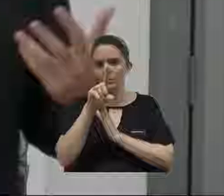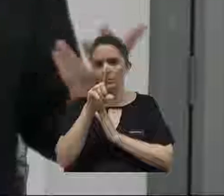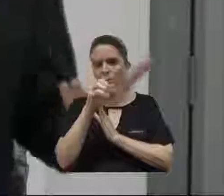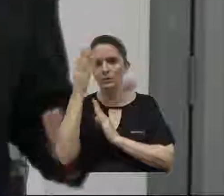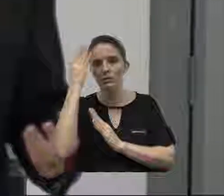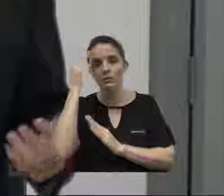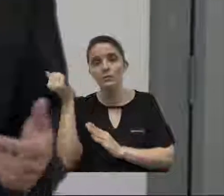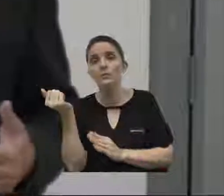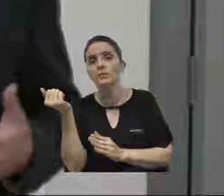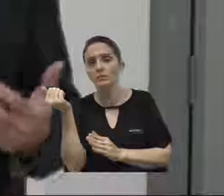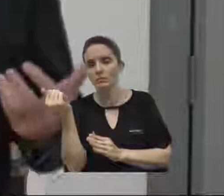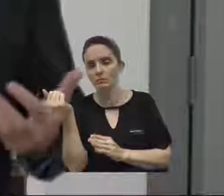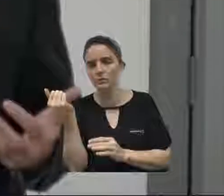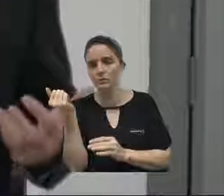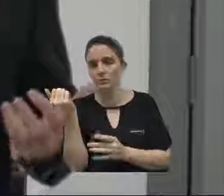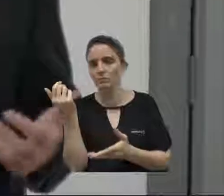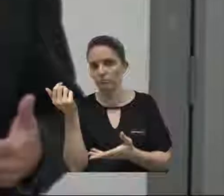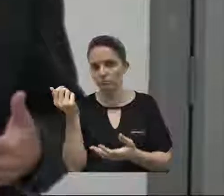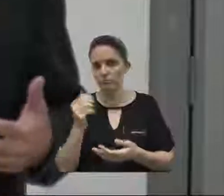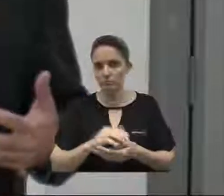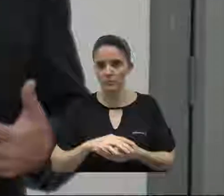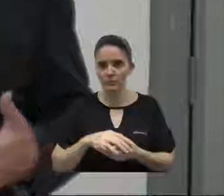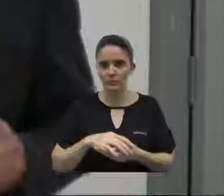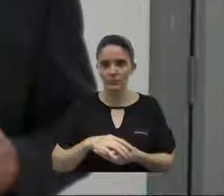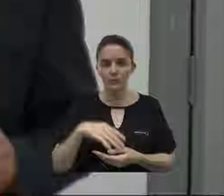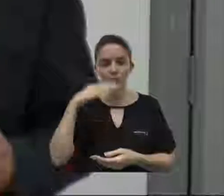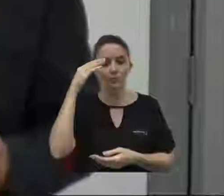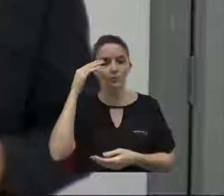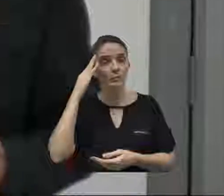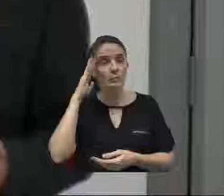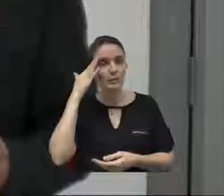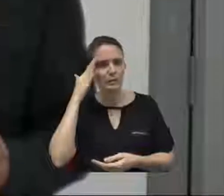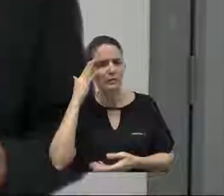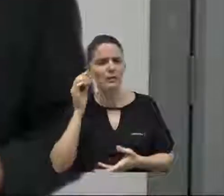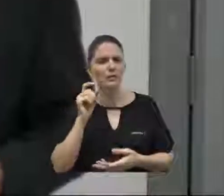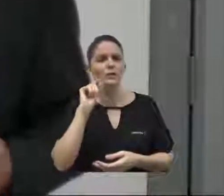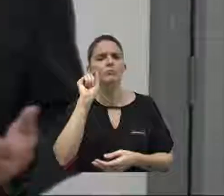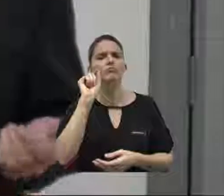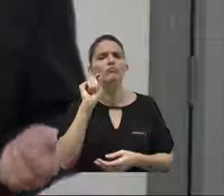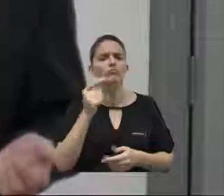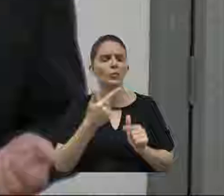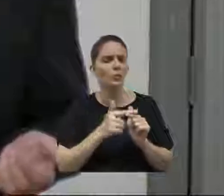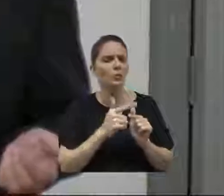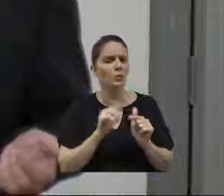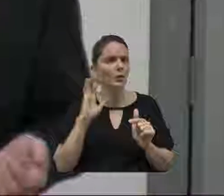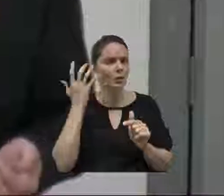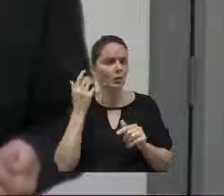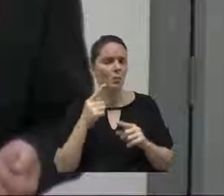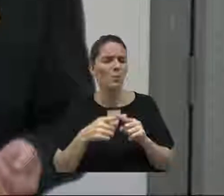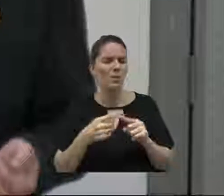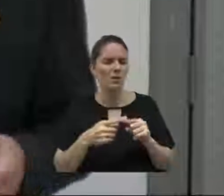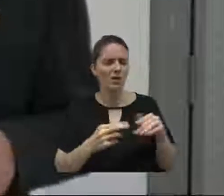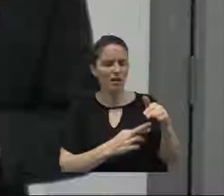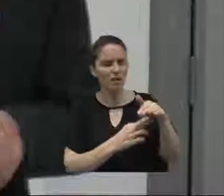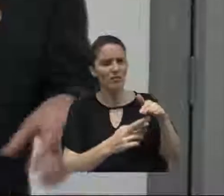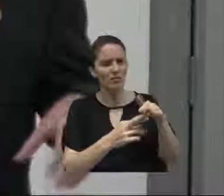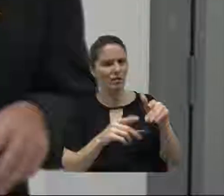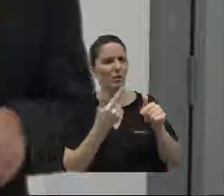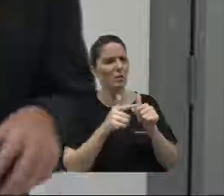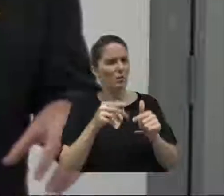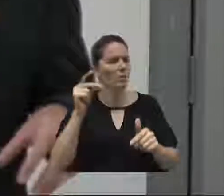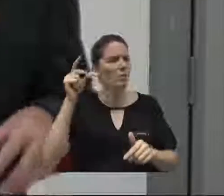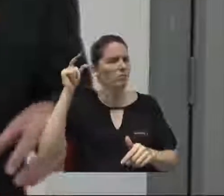termos argumento e termos compreensão da real necessidade daquele problema, visto que já é um problema antigo. Aquela região ali